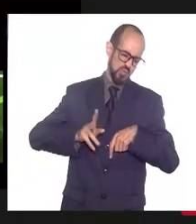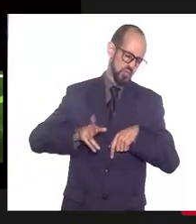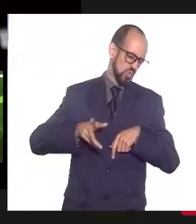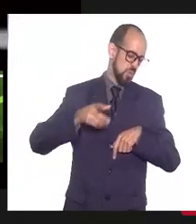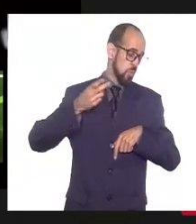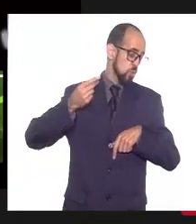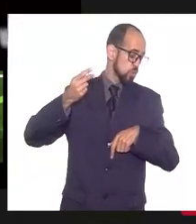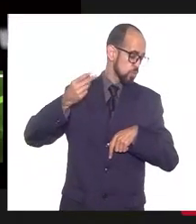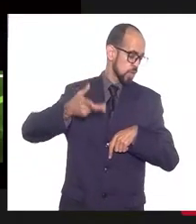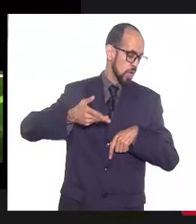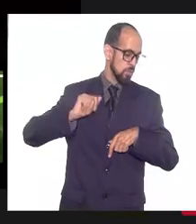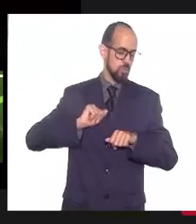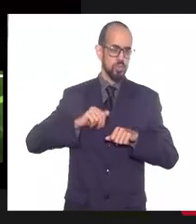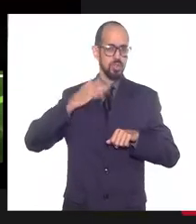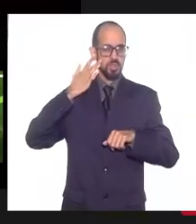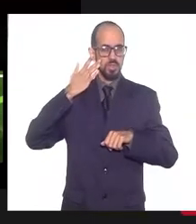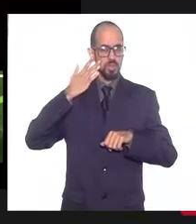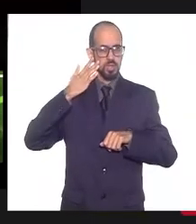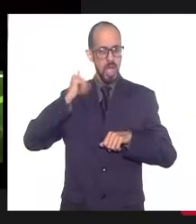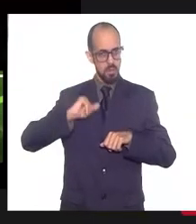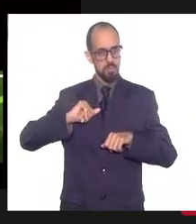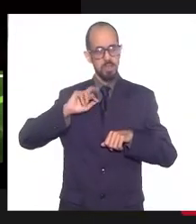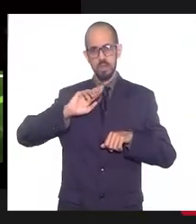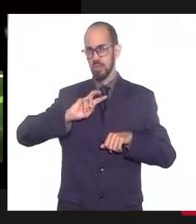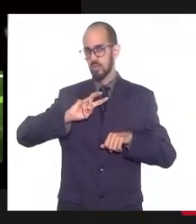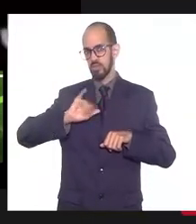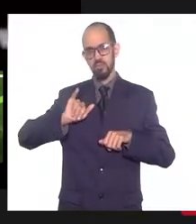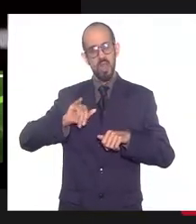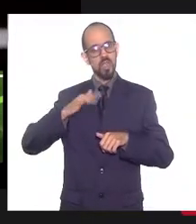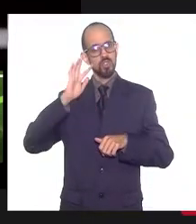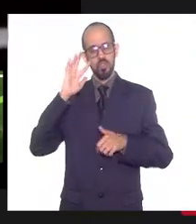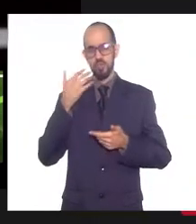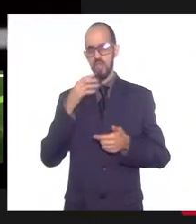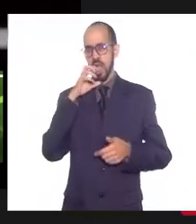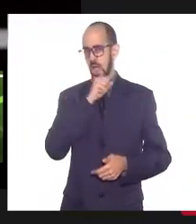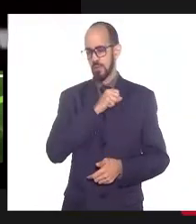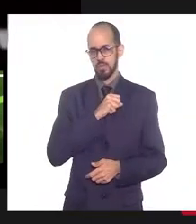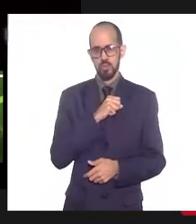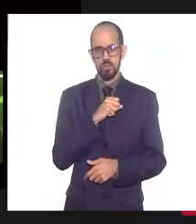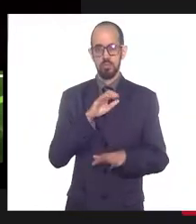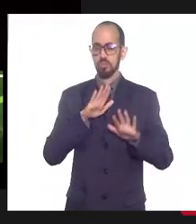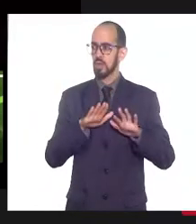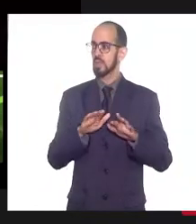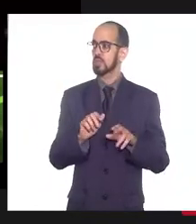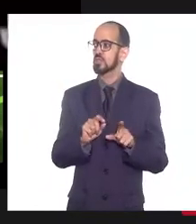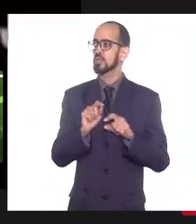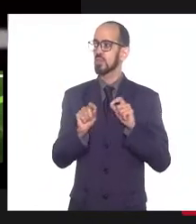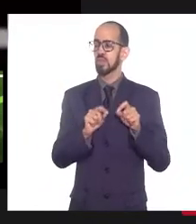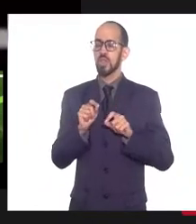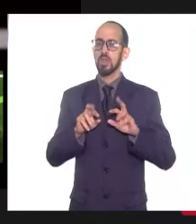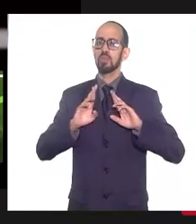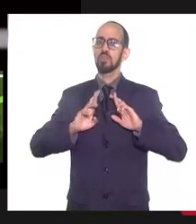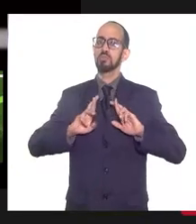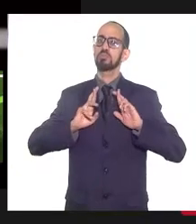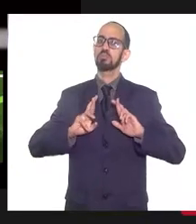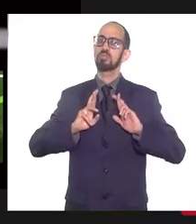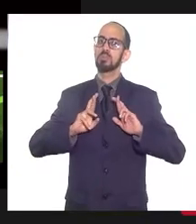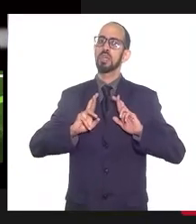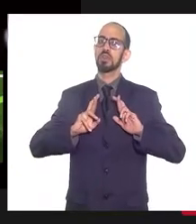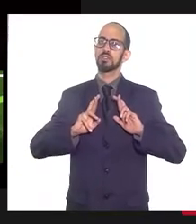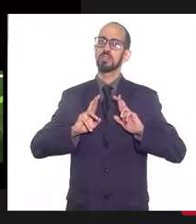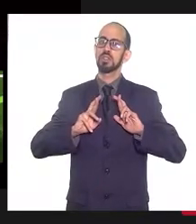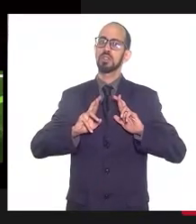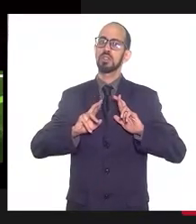muito tempo, e sabe que não vai fazer, não é assim que funciona. Mas eu espero mesmo em Deus e